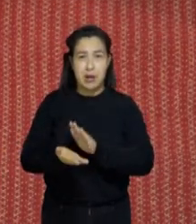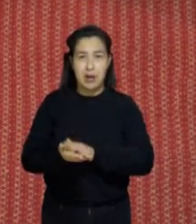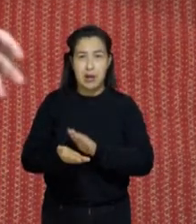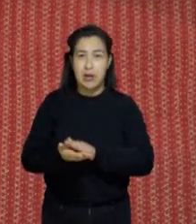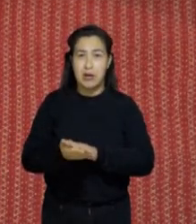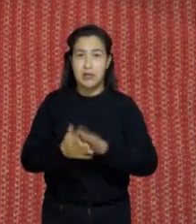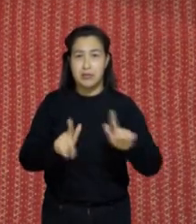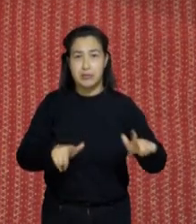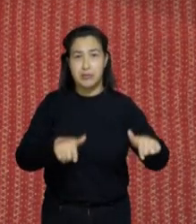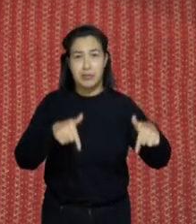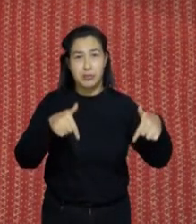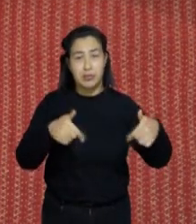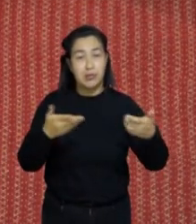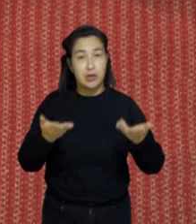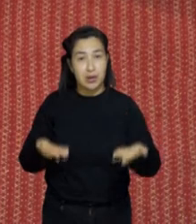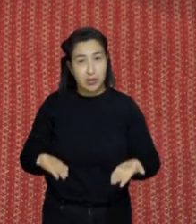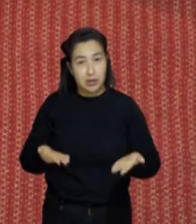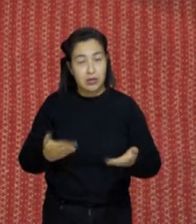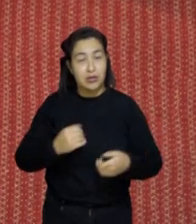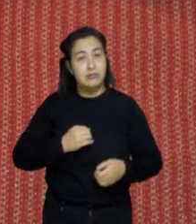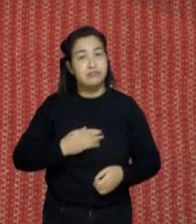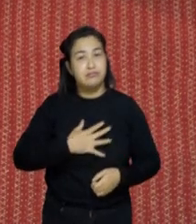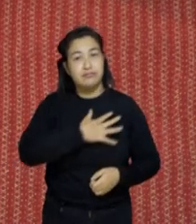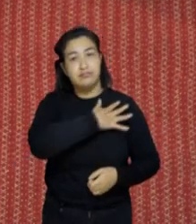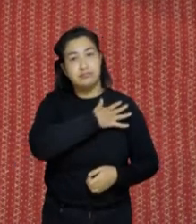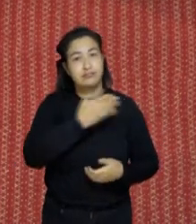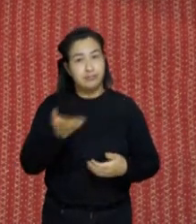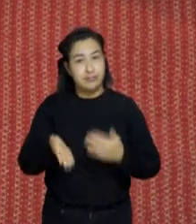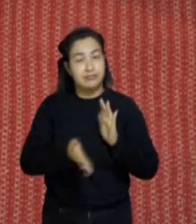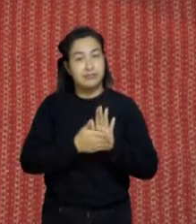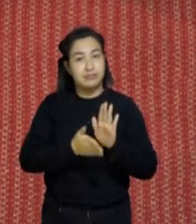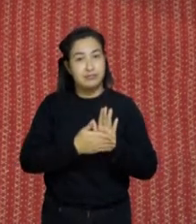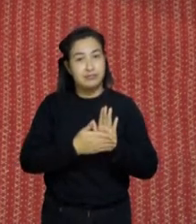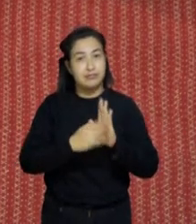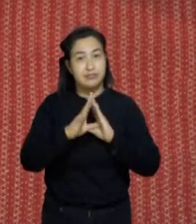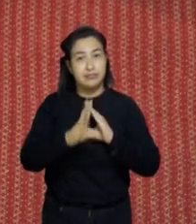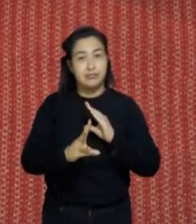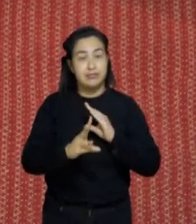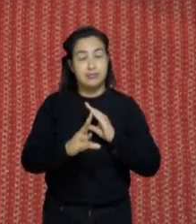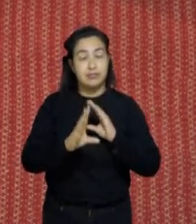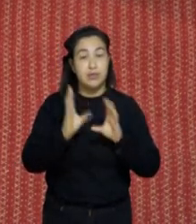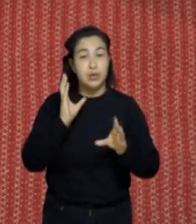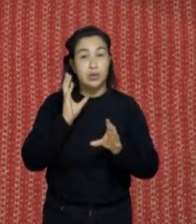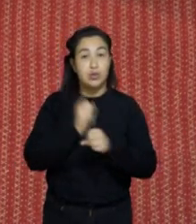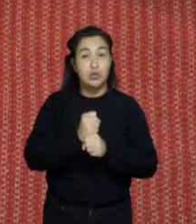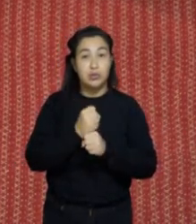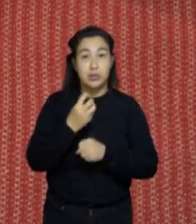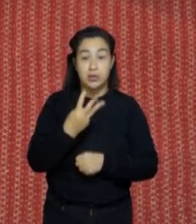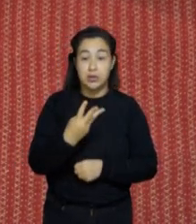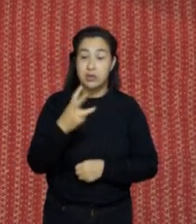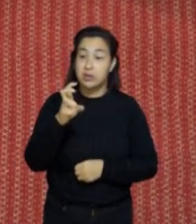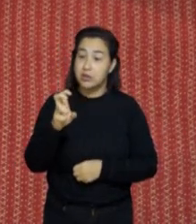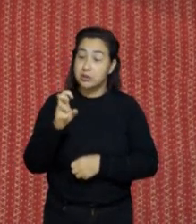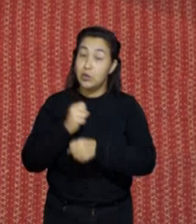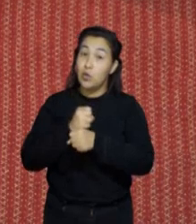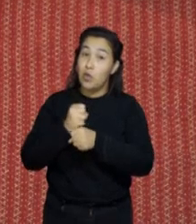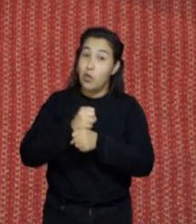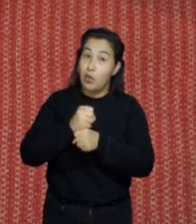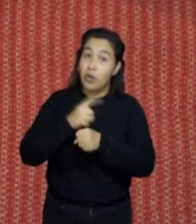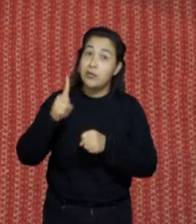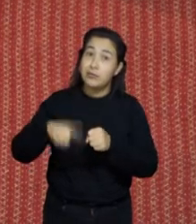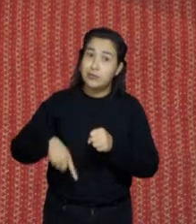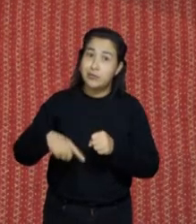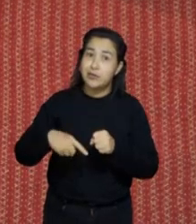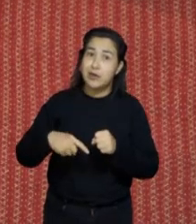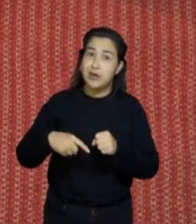pelo nosso querido deputado Napoleão Bernardes. 35 anos são uma marca que eu, em meu